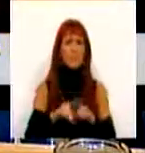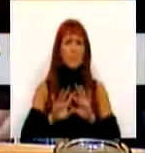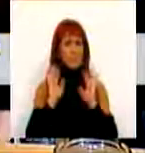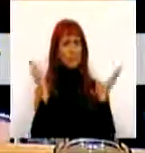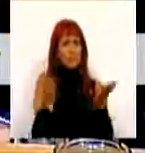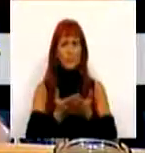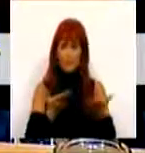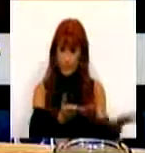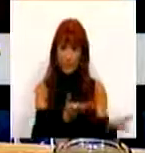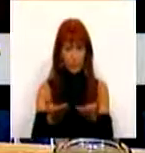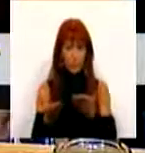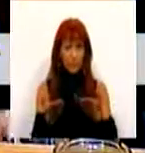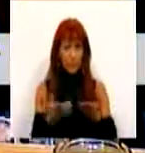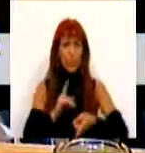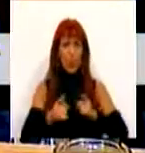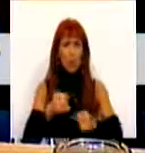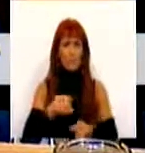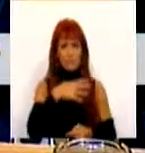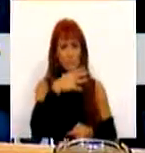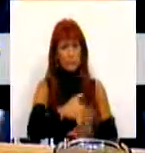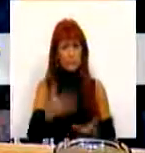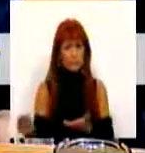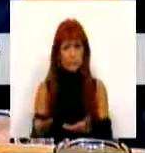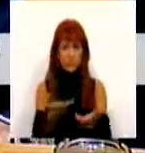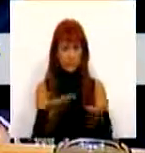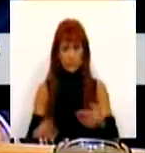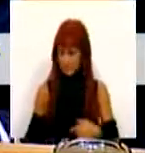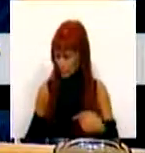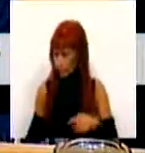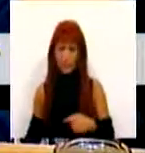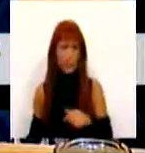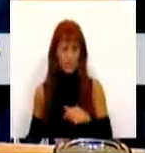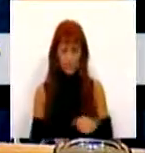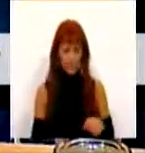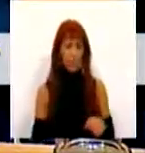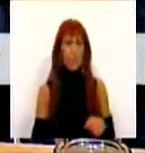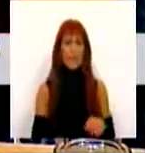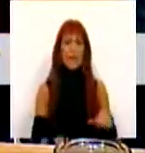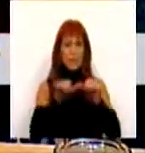grosso modo era aquilo que eu queria transmitir nesta minha intervenção inicial. Muito obrigado. Muito obrigado.